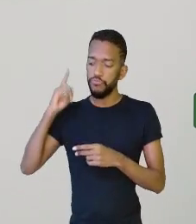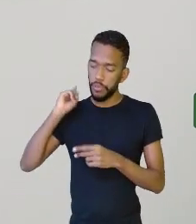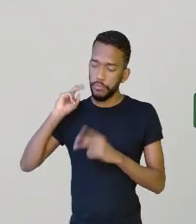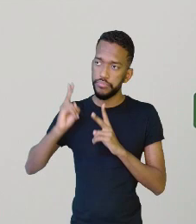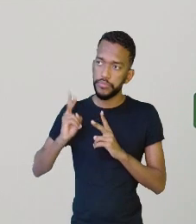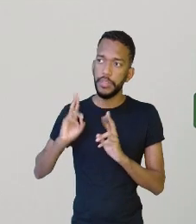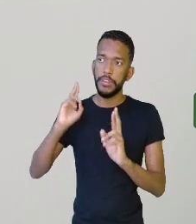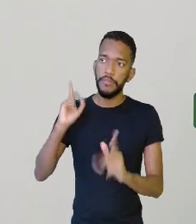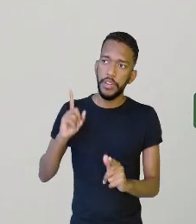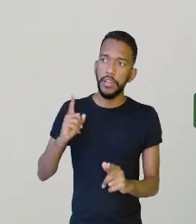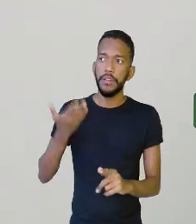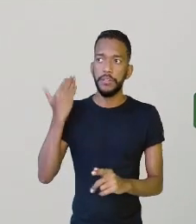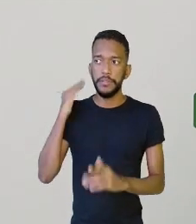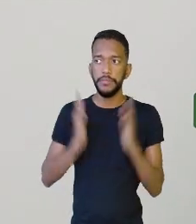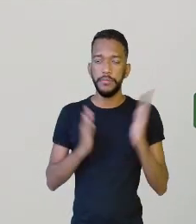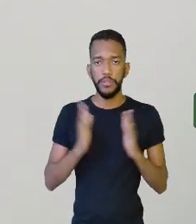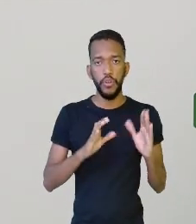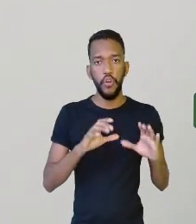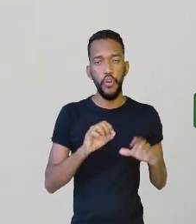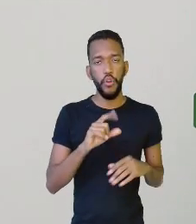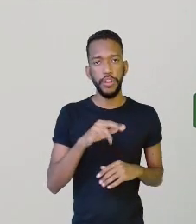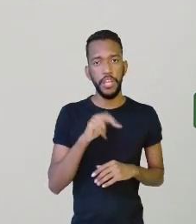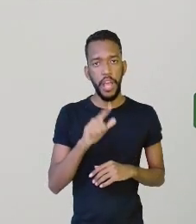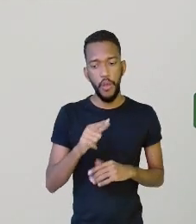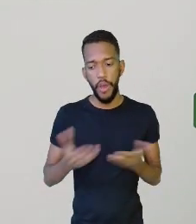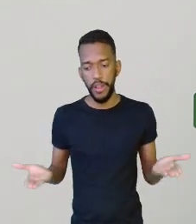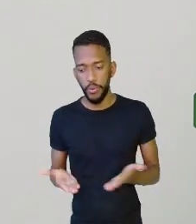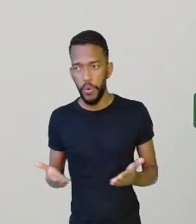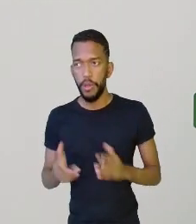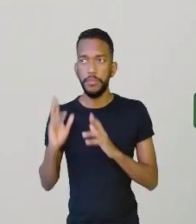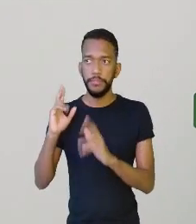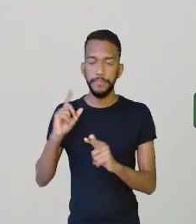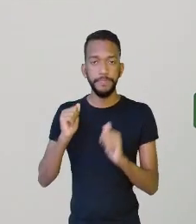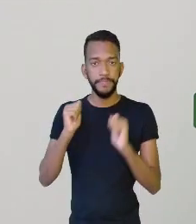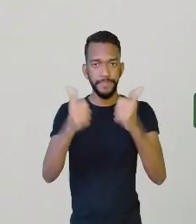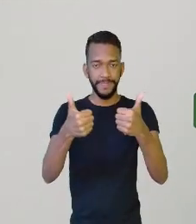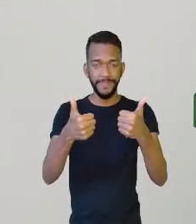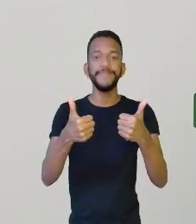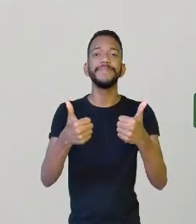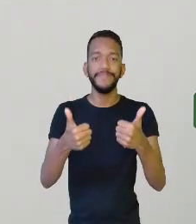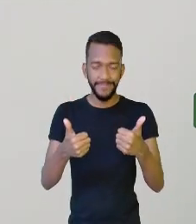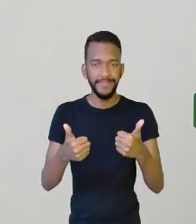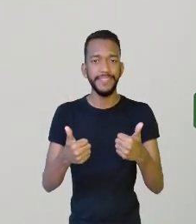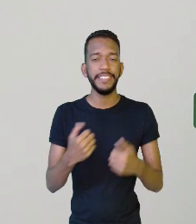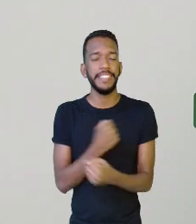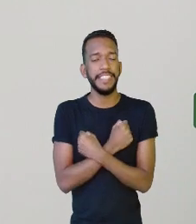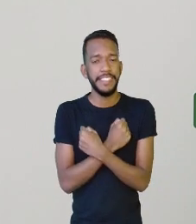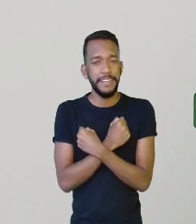entre a sociedade do período colonial e o período atual. Beleza, gente? Um